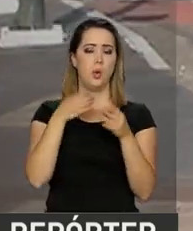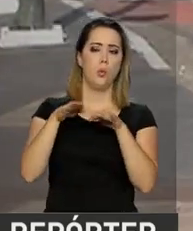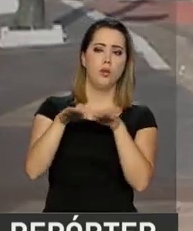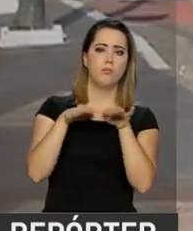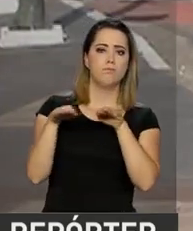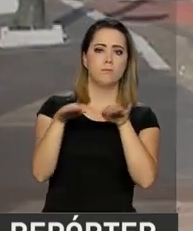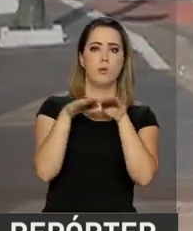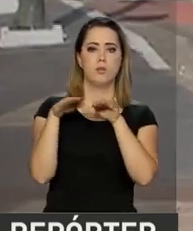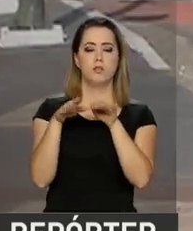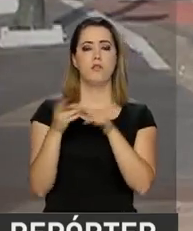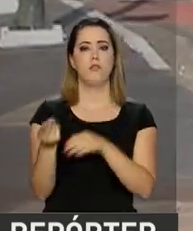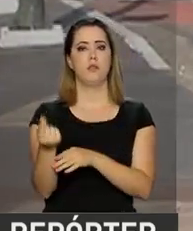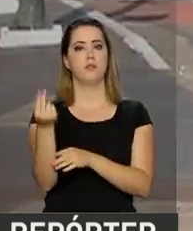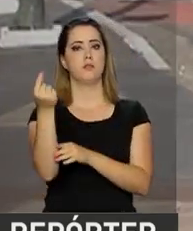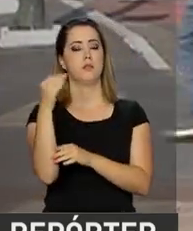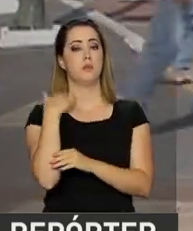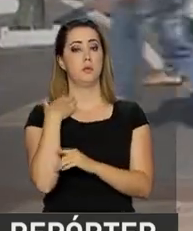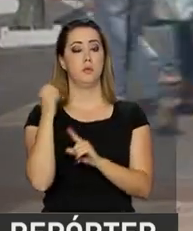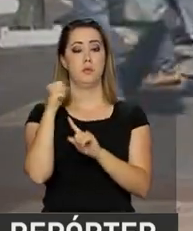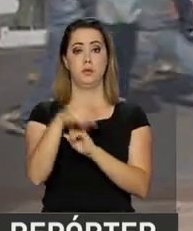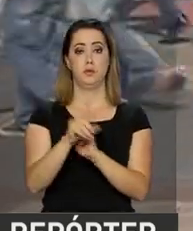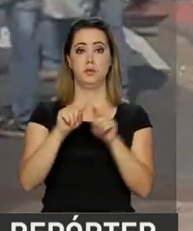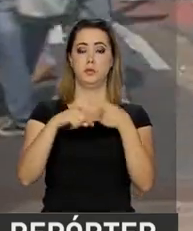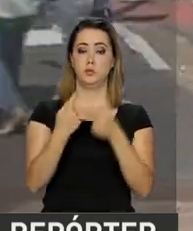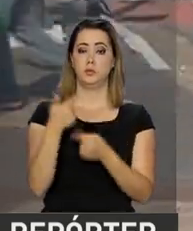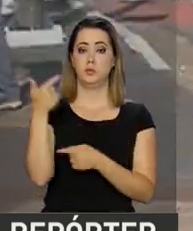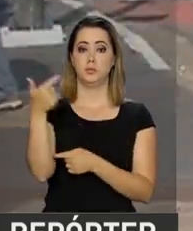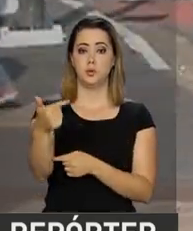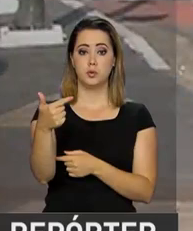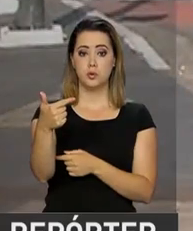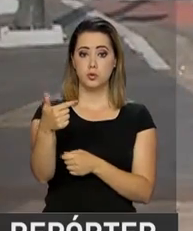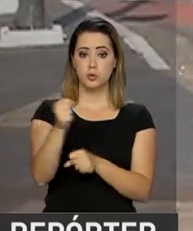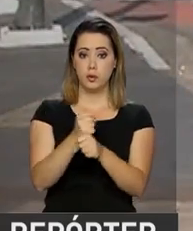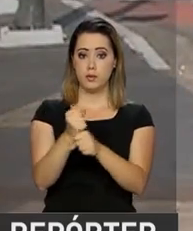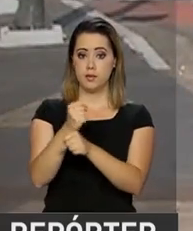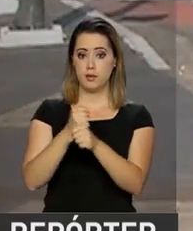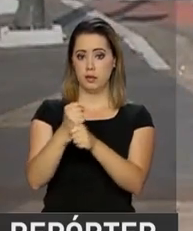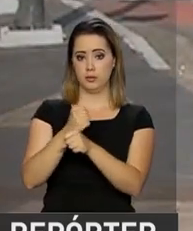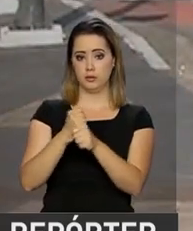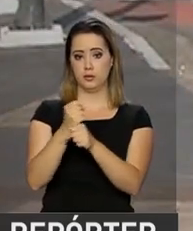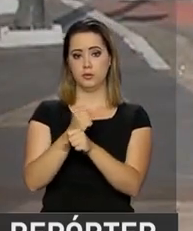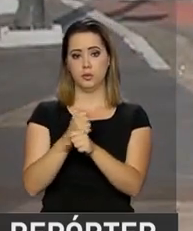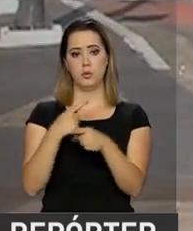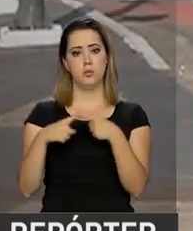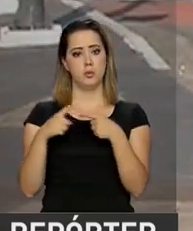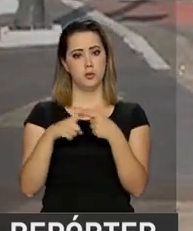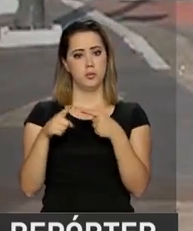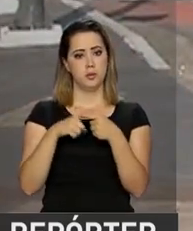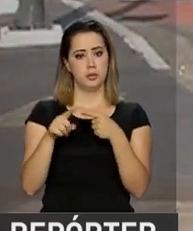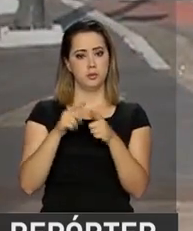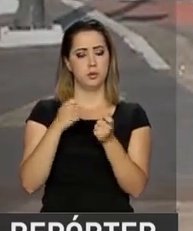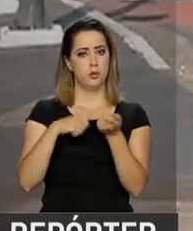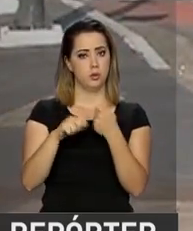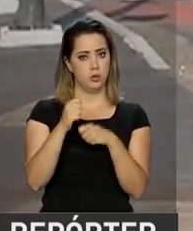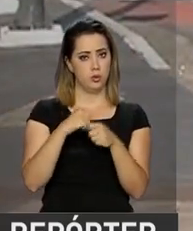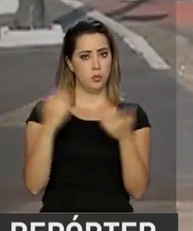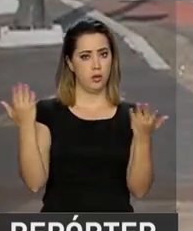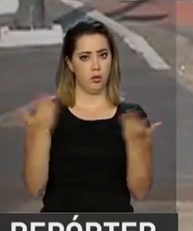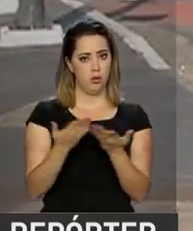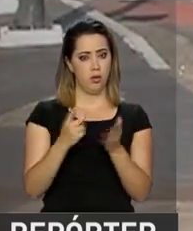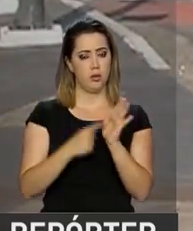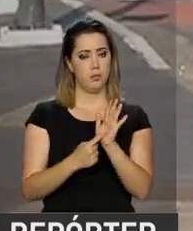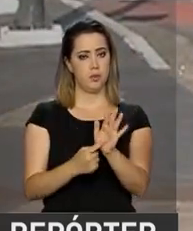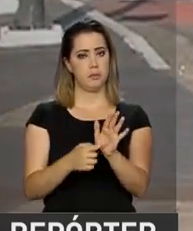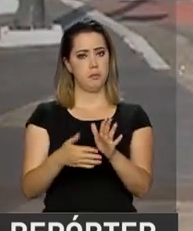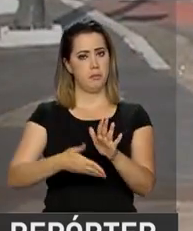Central no discurso ele afirmou que após do anos de recessão os últimos indicadores confirmam uma estabilização do